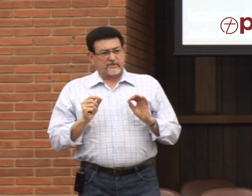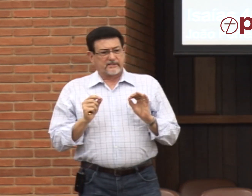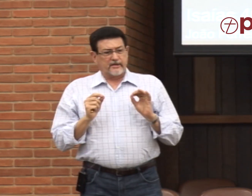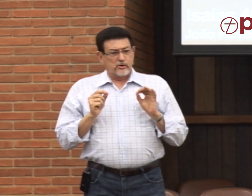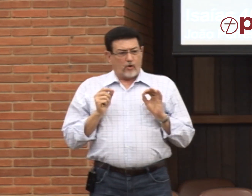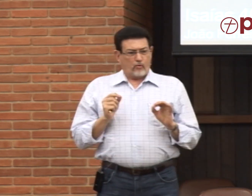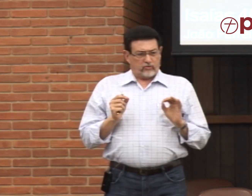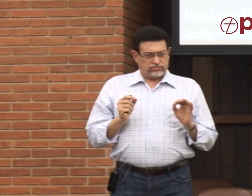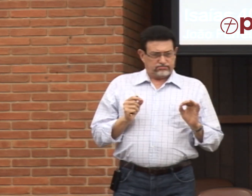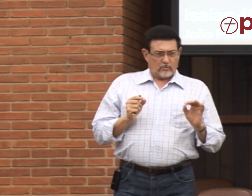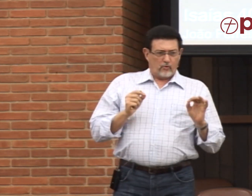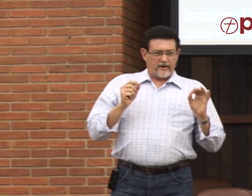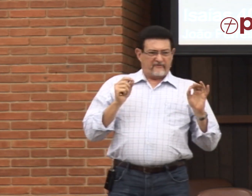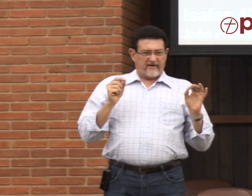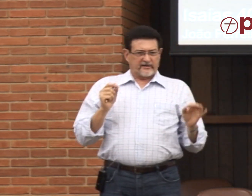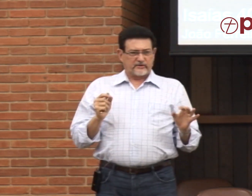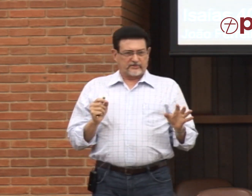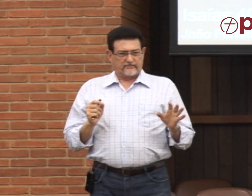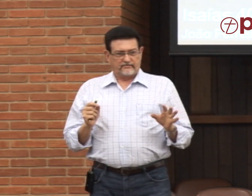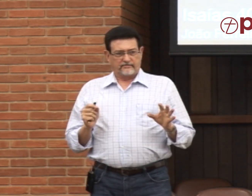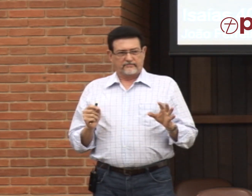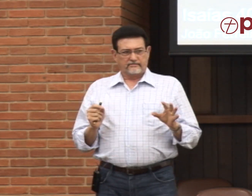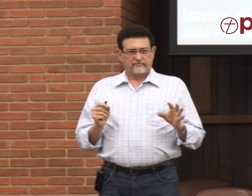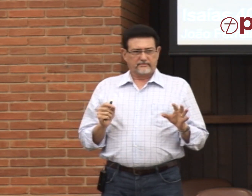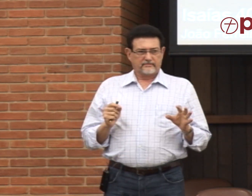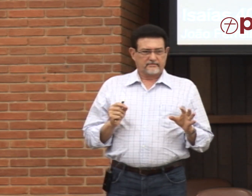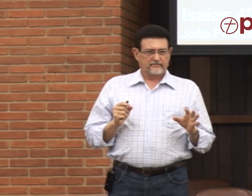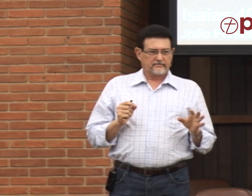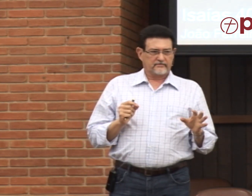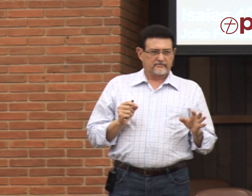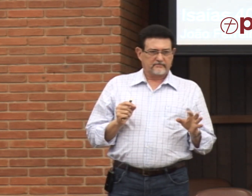quando Deus criou o universo